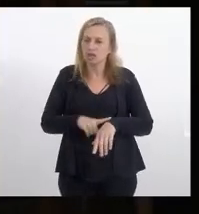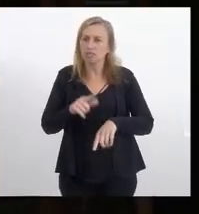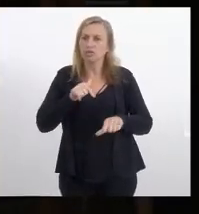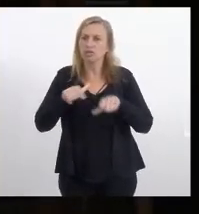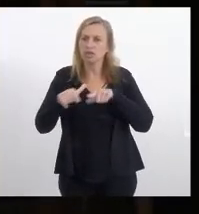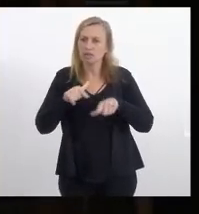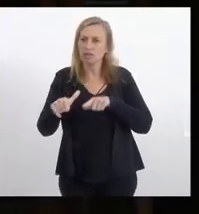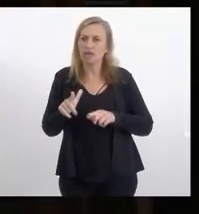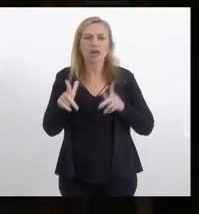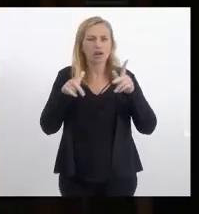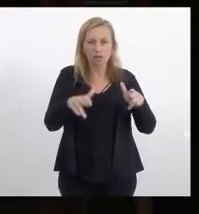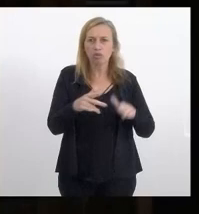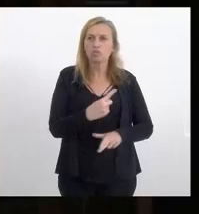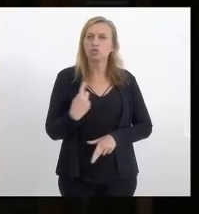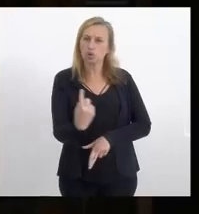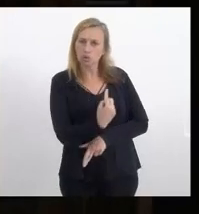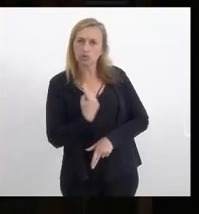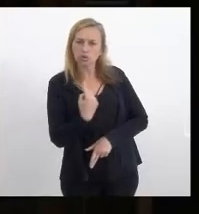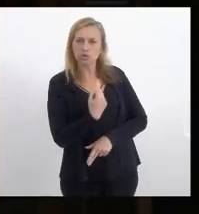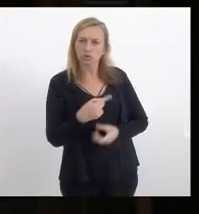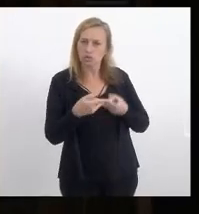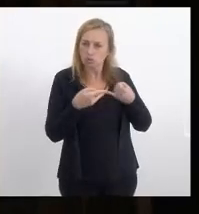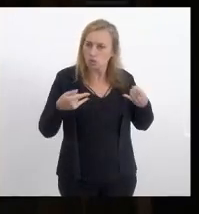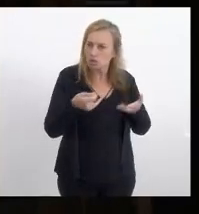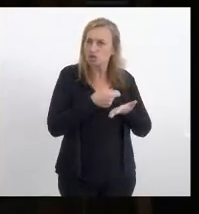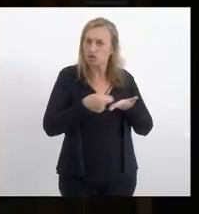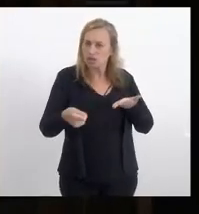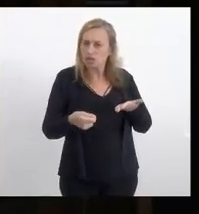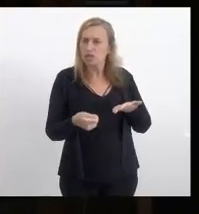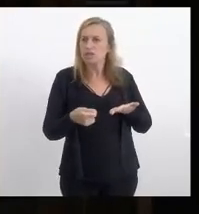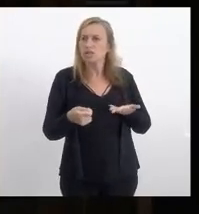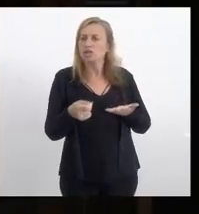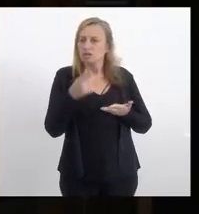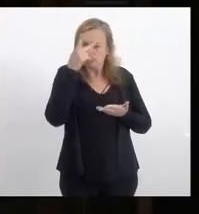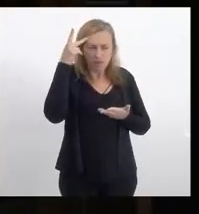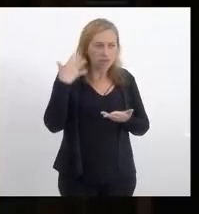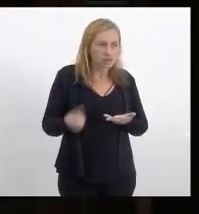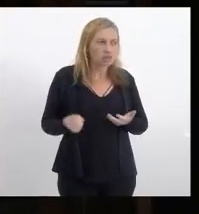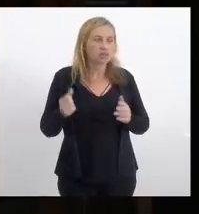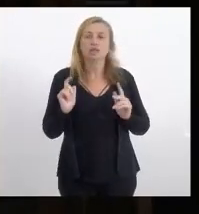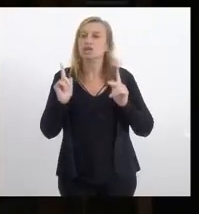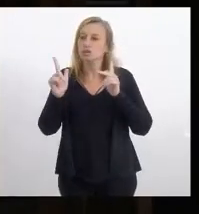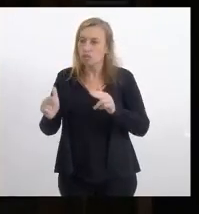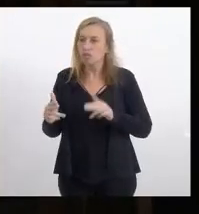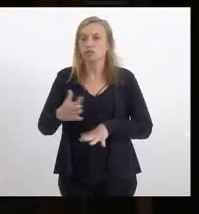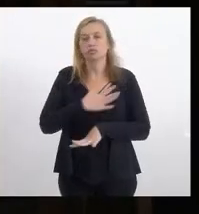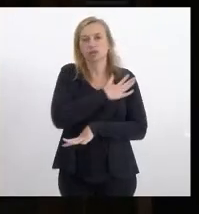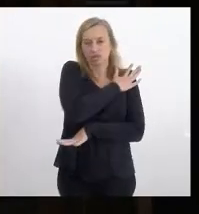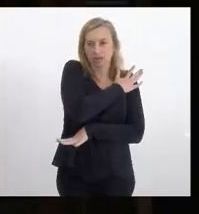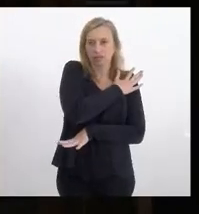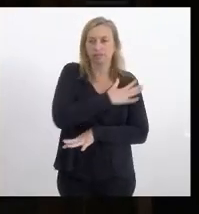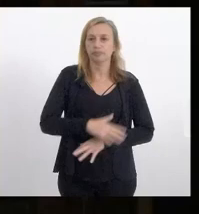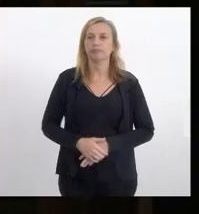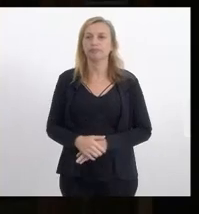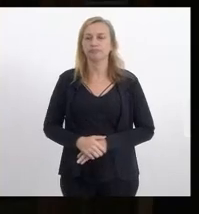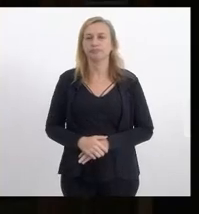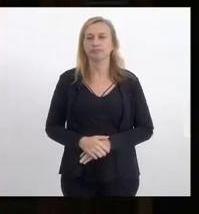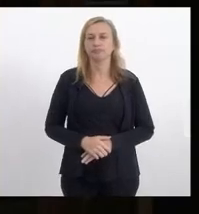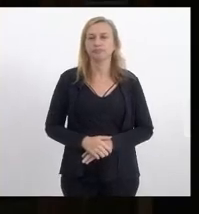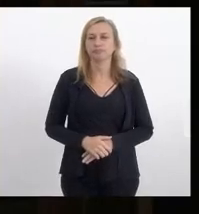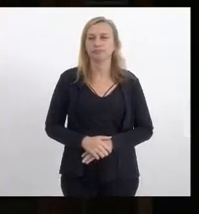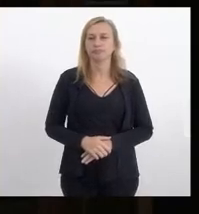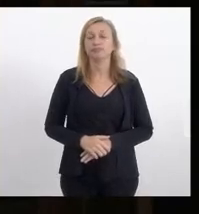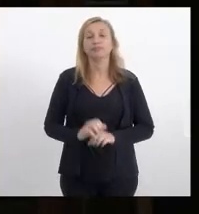seja o nosso contracheque contracheque da pensionista tem que ser o espelho do contracheque do militar isso